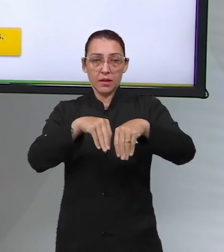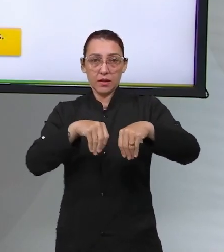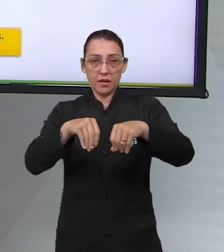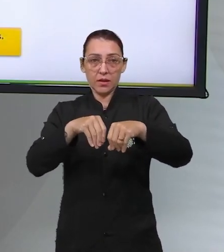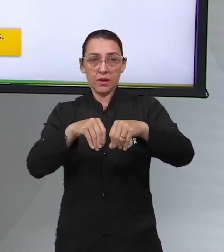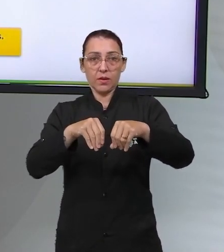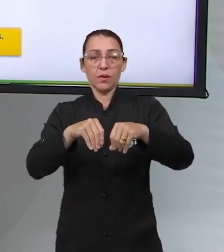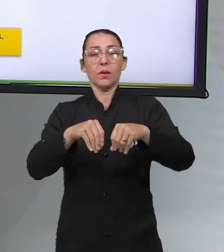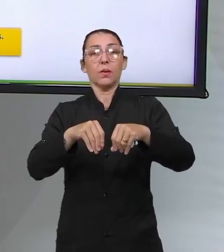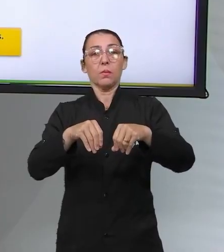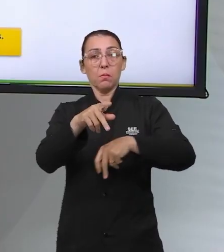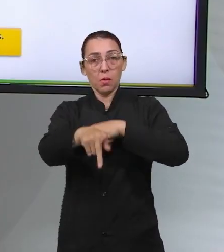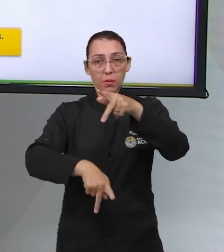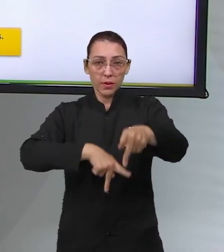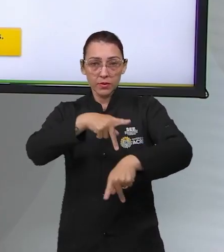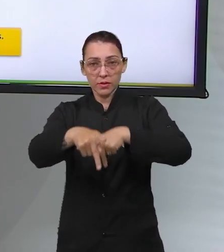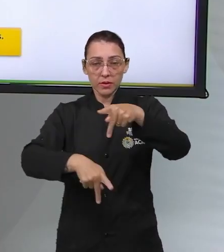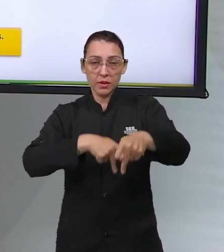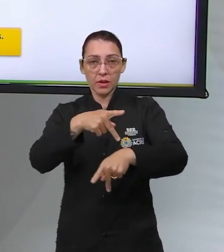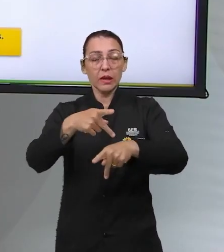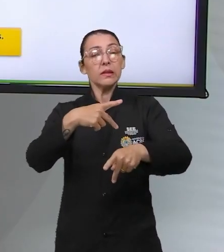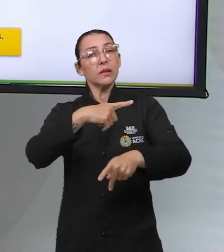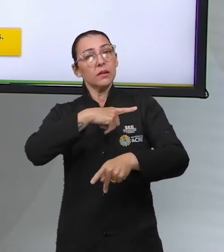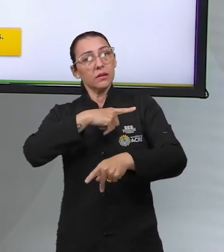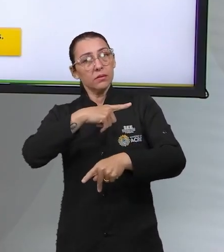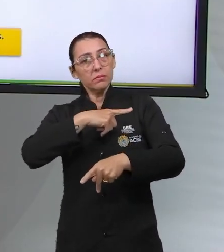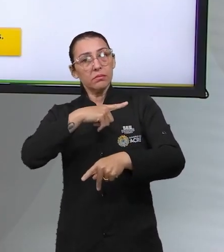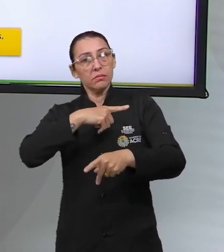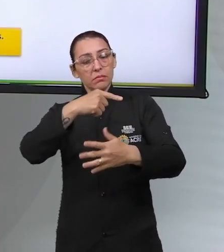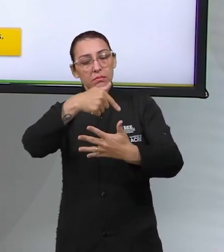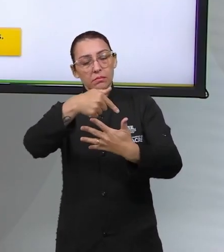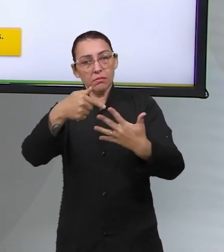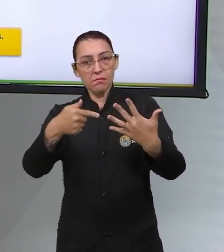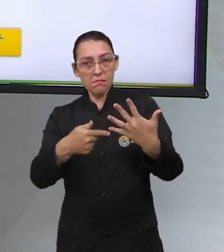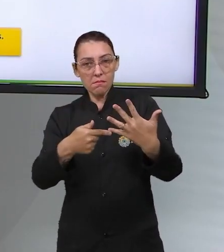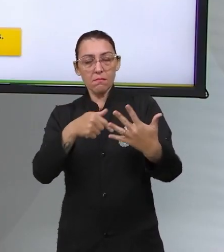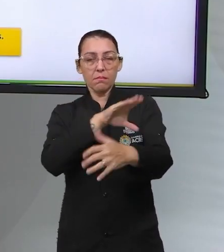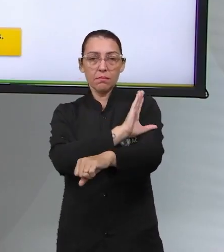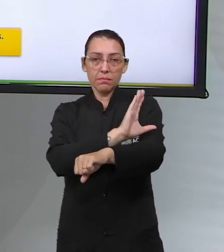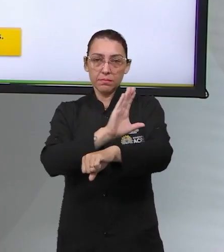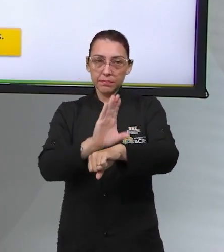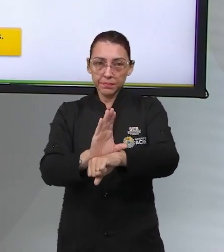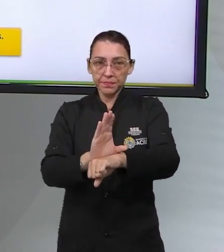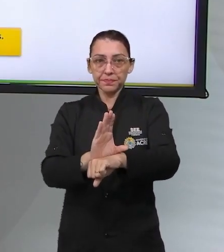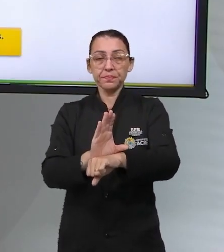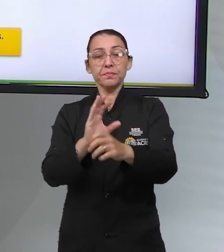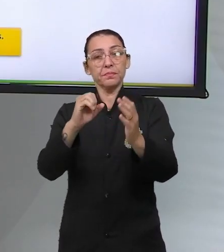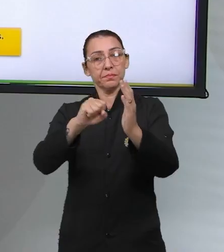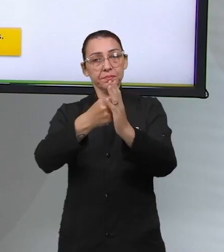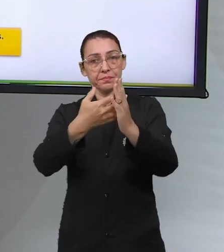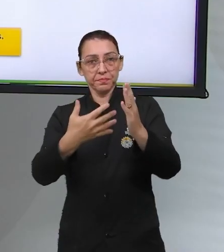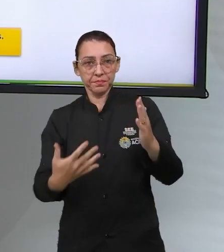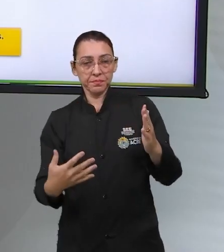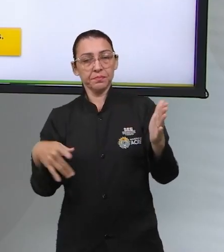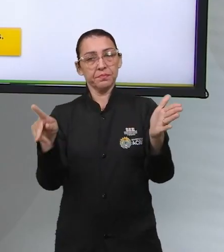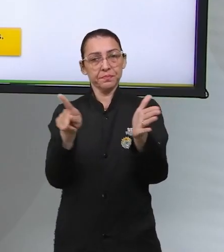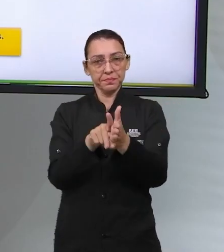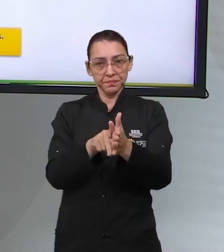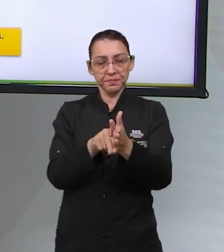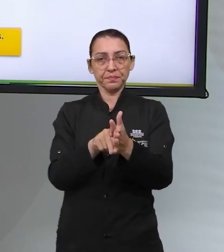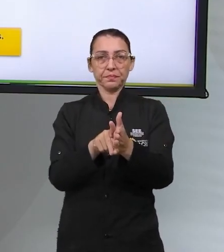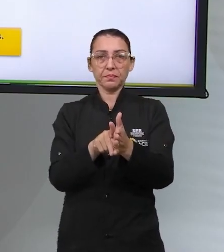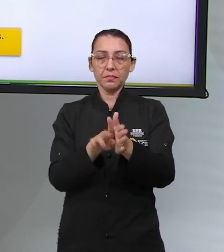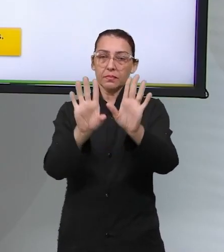um contingente populacional, possui elementos culturais, possui características próprias